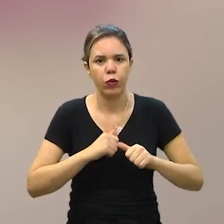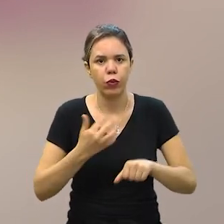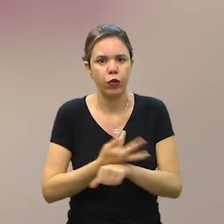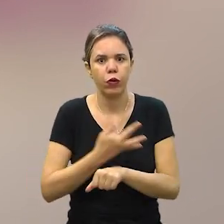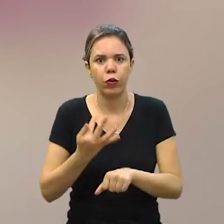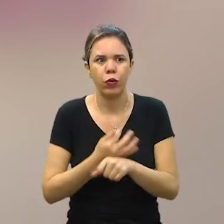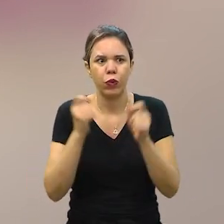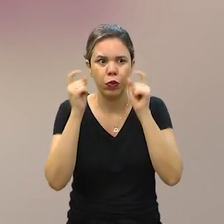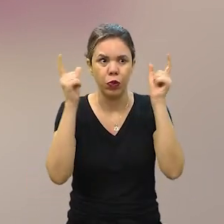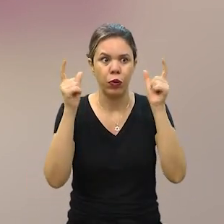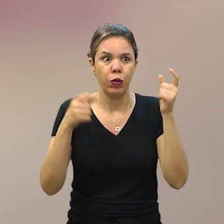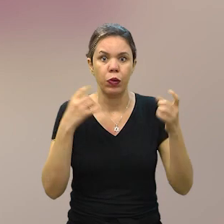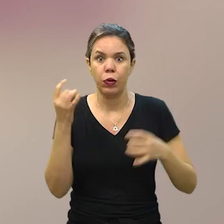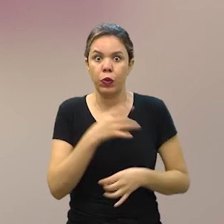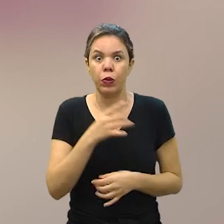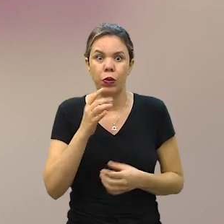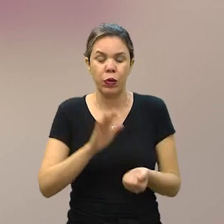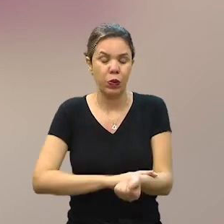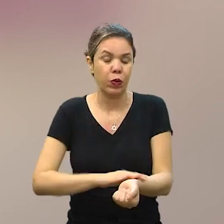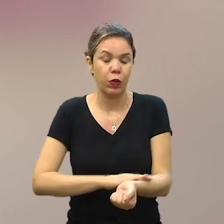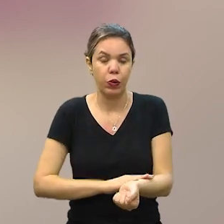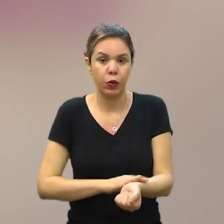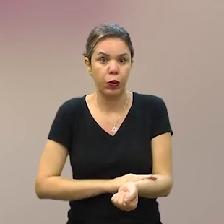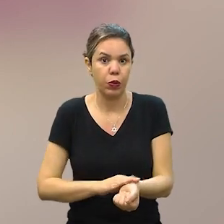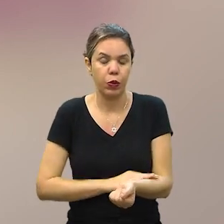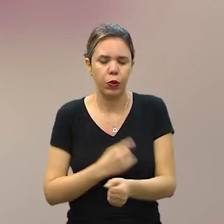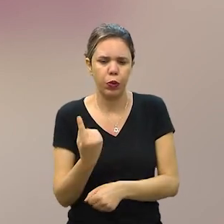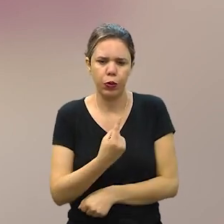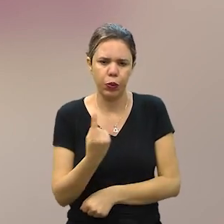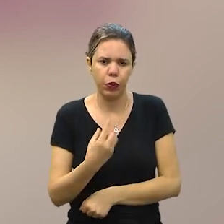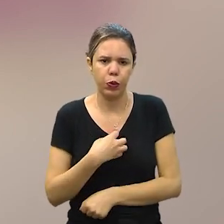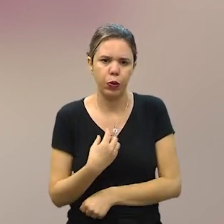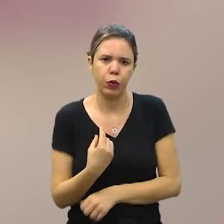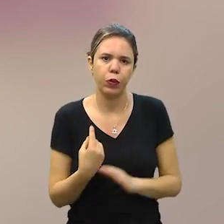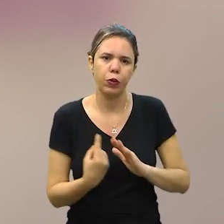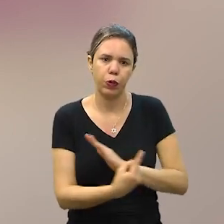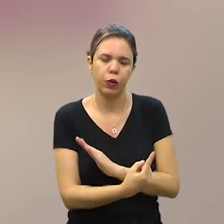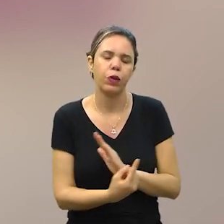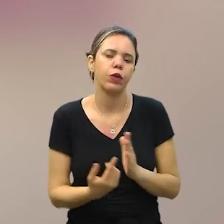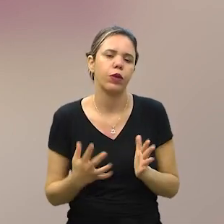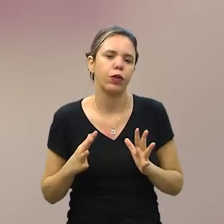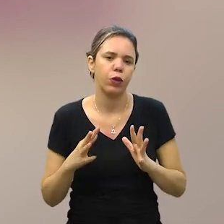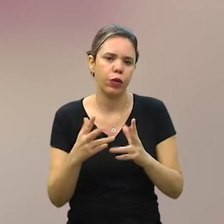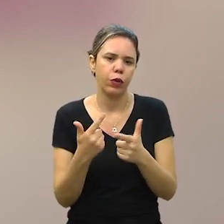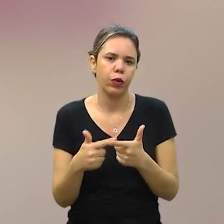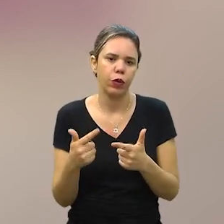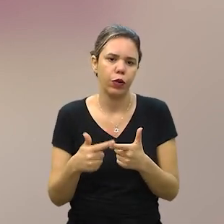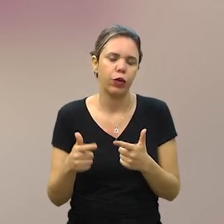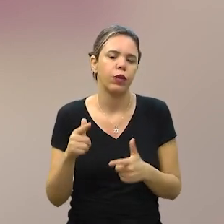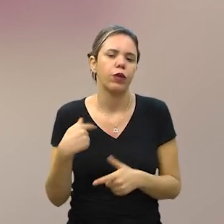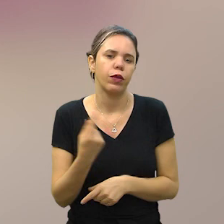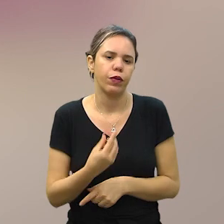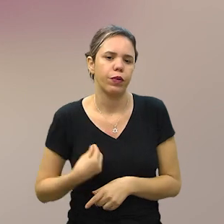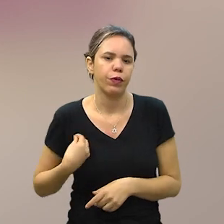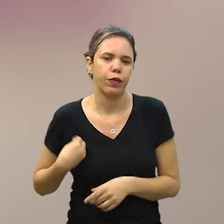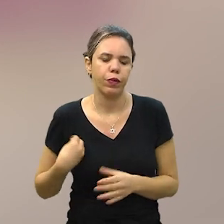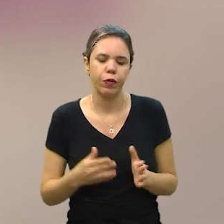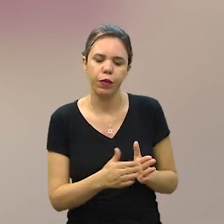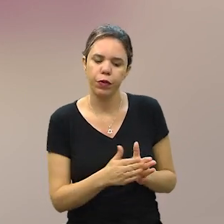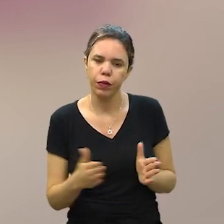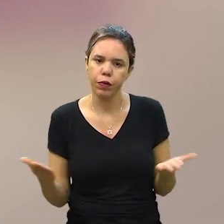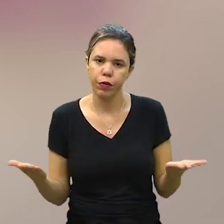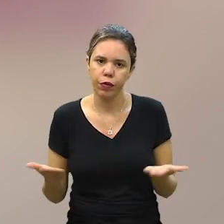uma crise do pânico, um estresse, a questão do isolamento, todos os fatores que nós